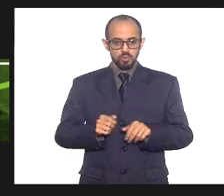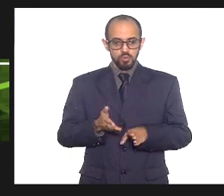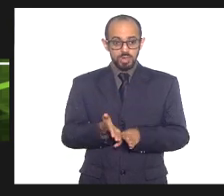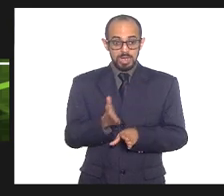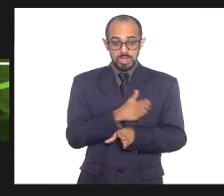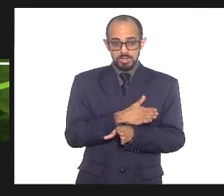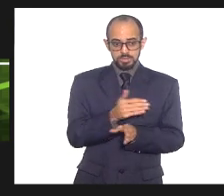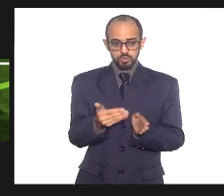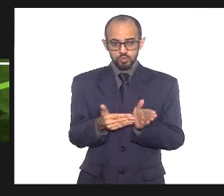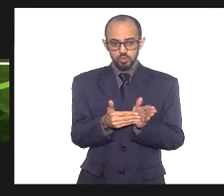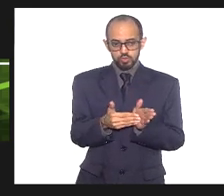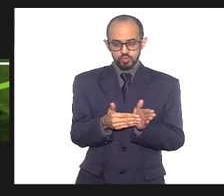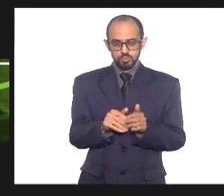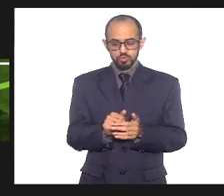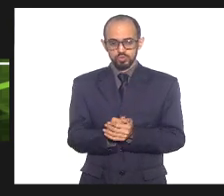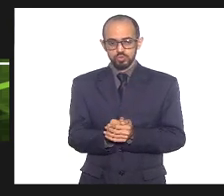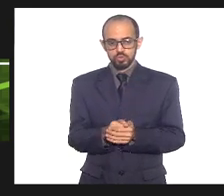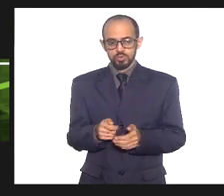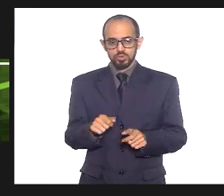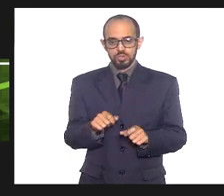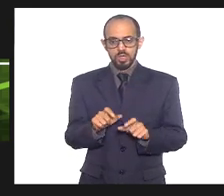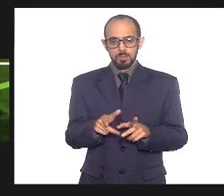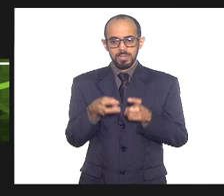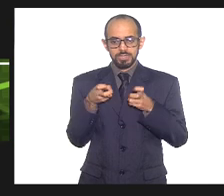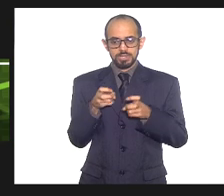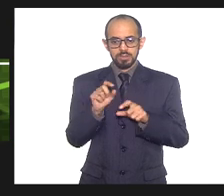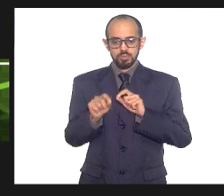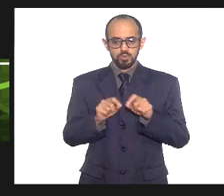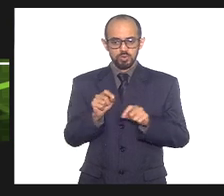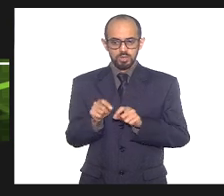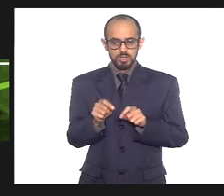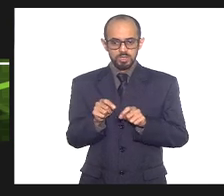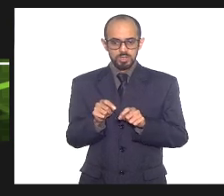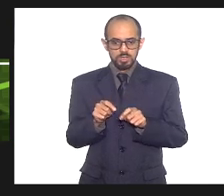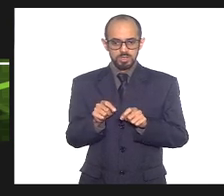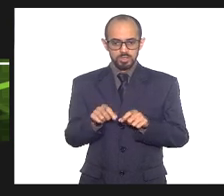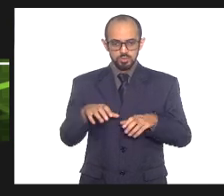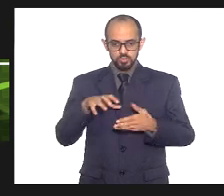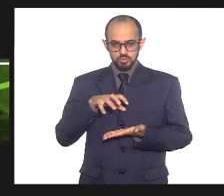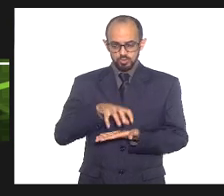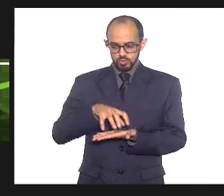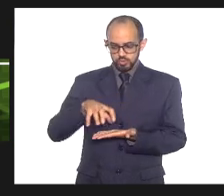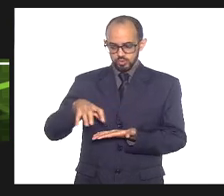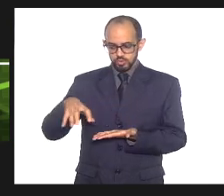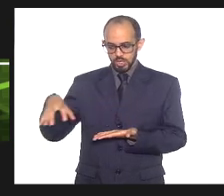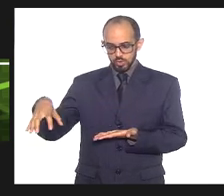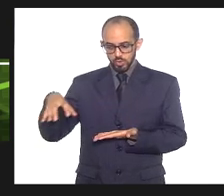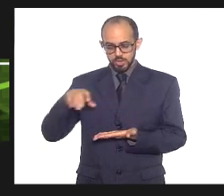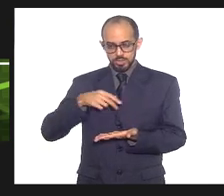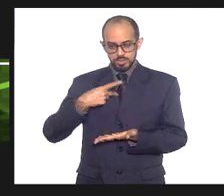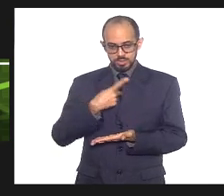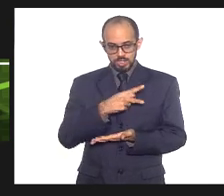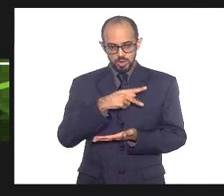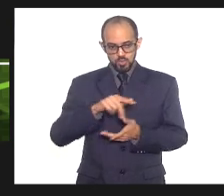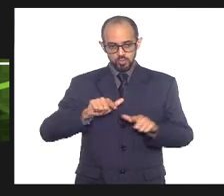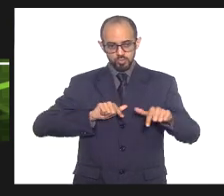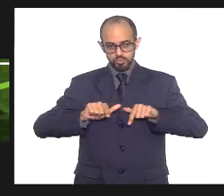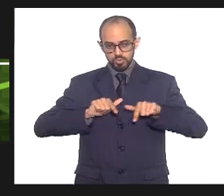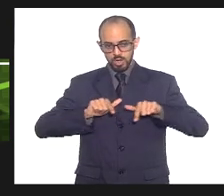transparência que as áreas suas de exploração,